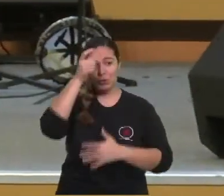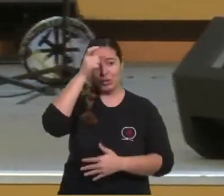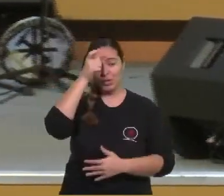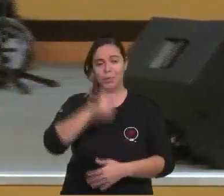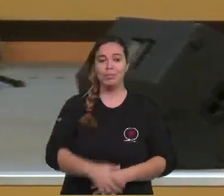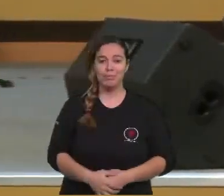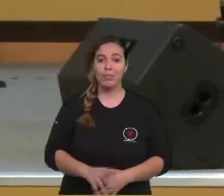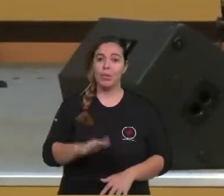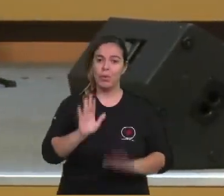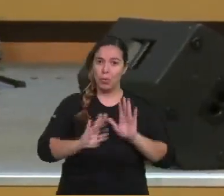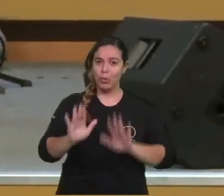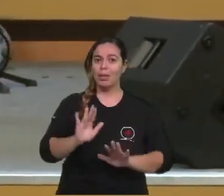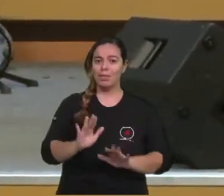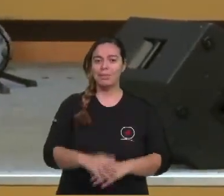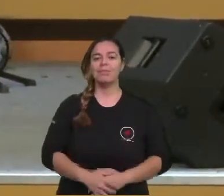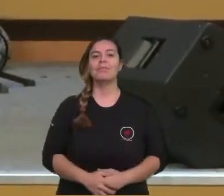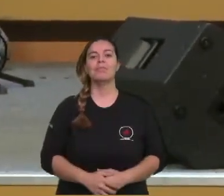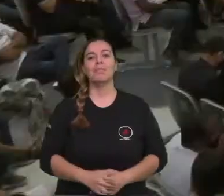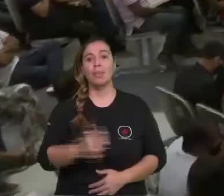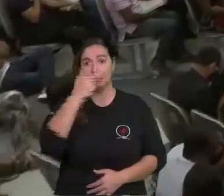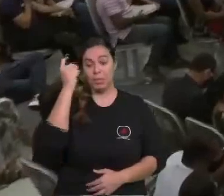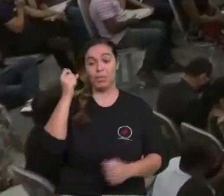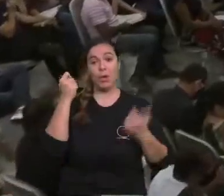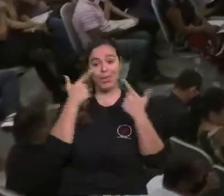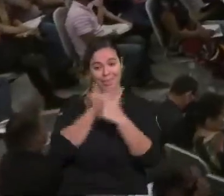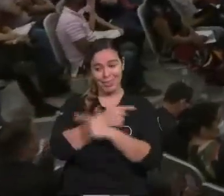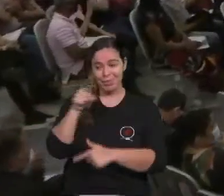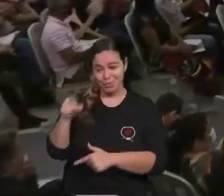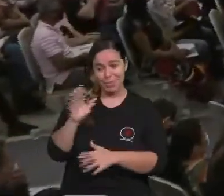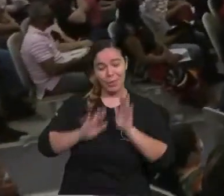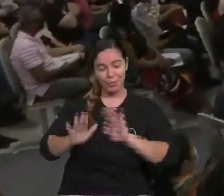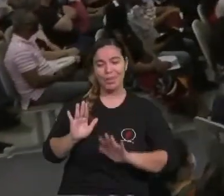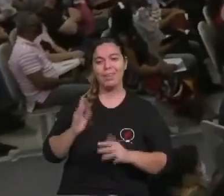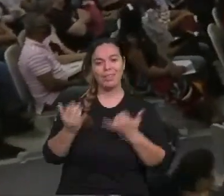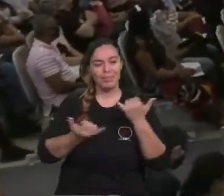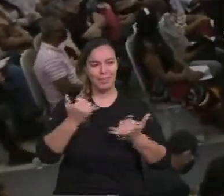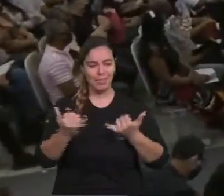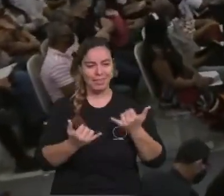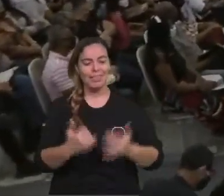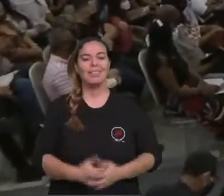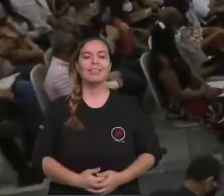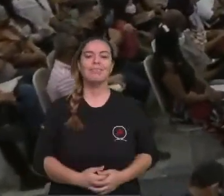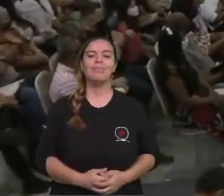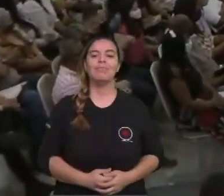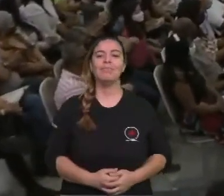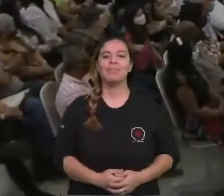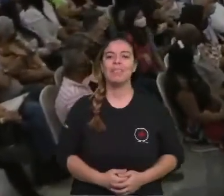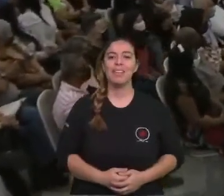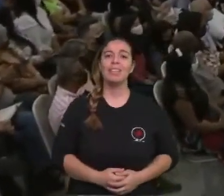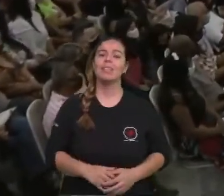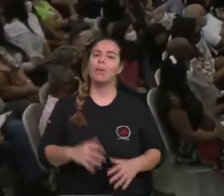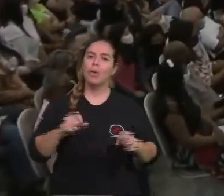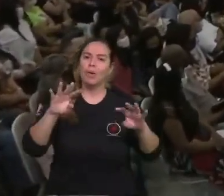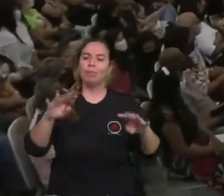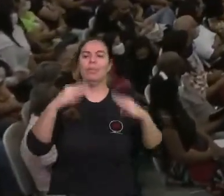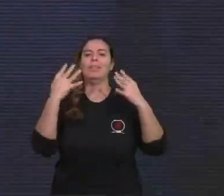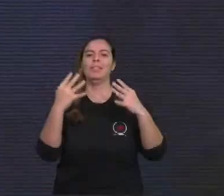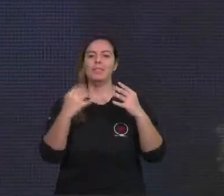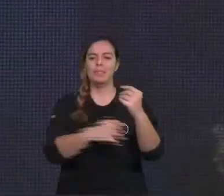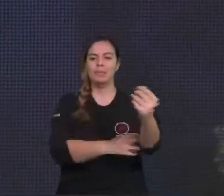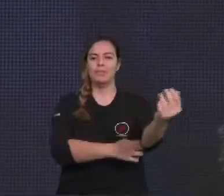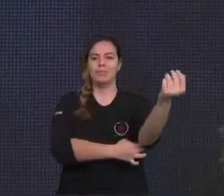Cuidado que você pode estar rindo de você. Então, é brincadeira, tá? Então preste atenção.